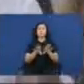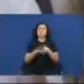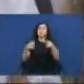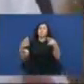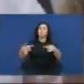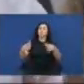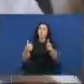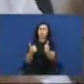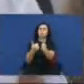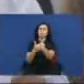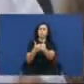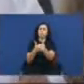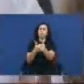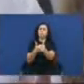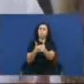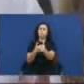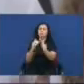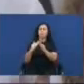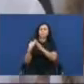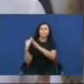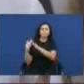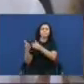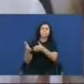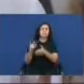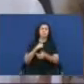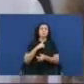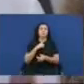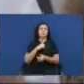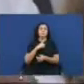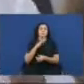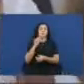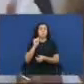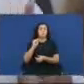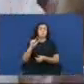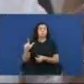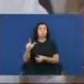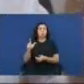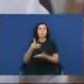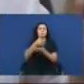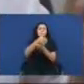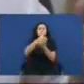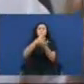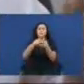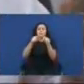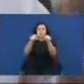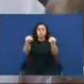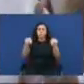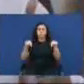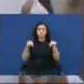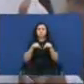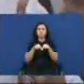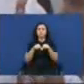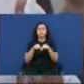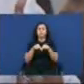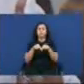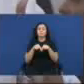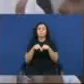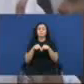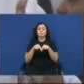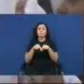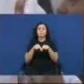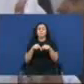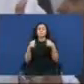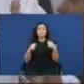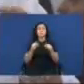também anexa ou vizinha da FAAL, que metade do quarteirão tem